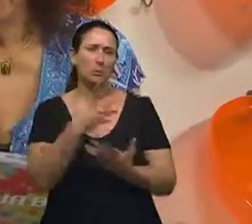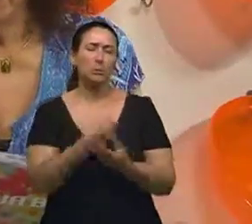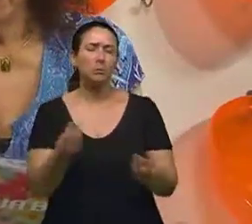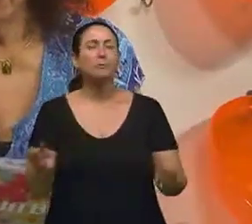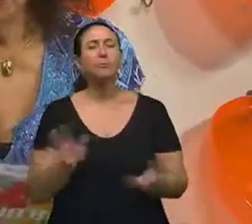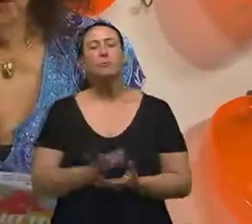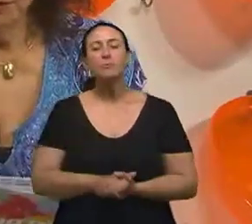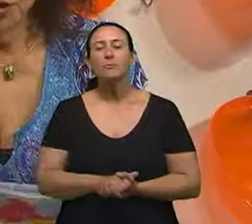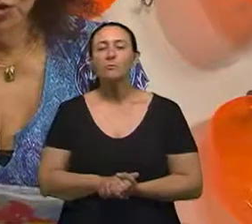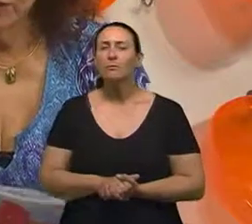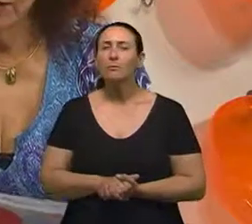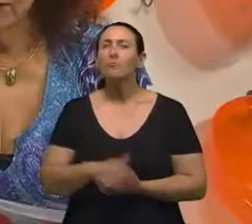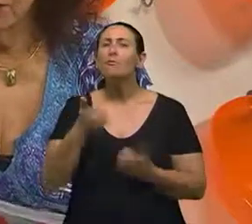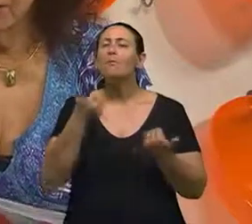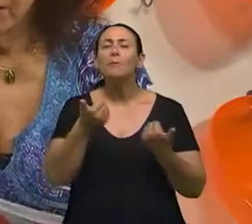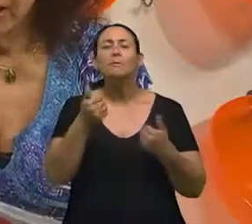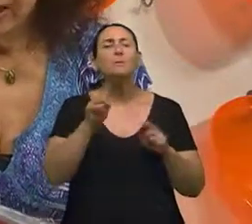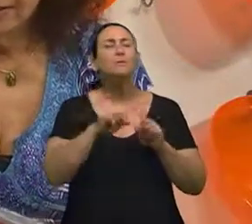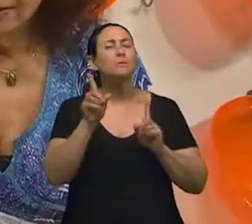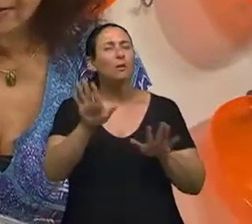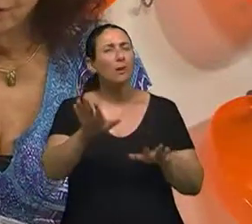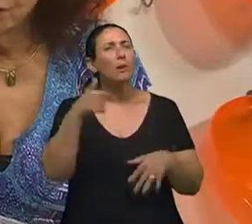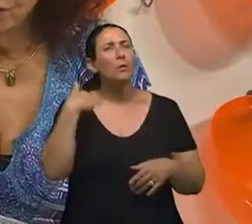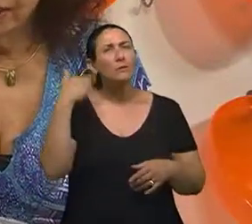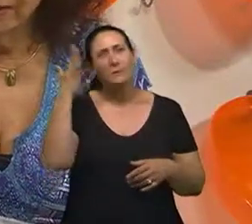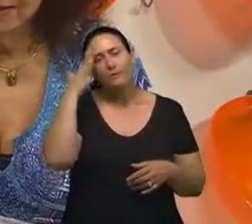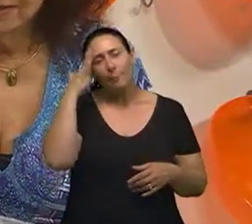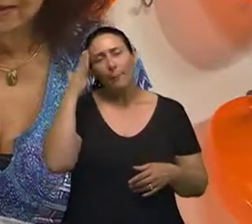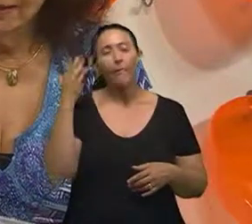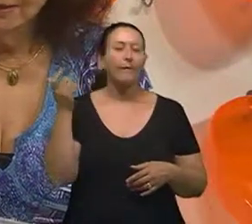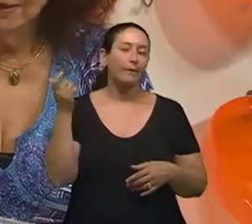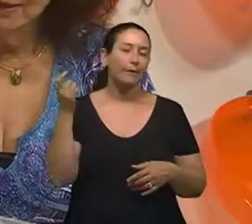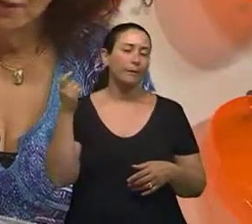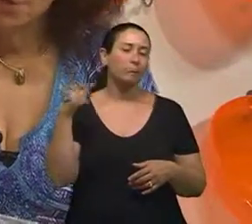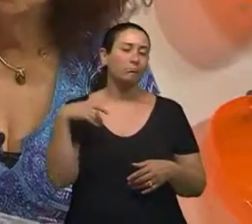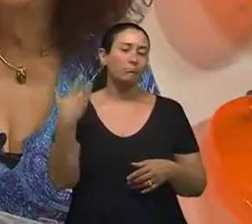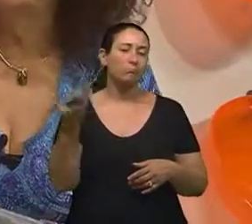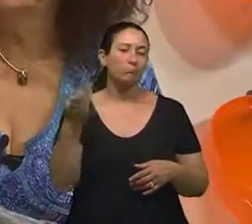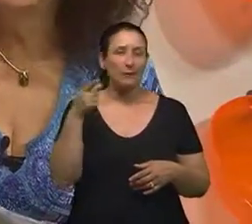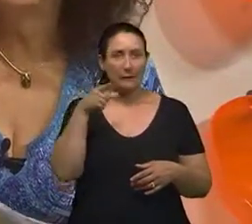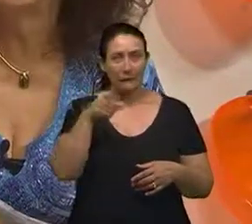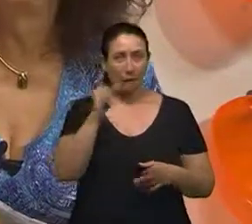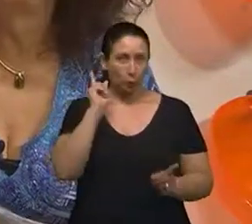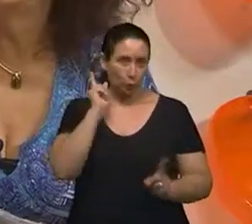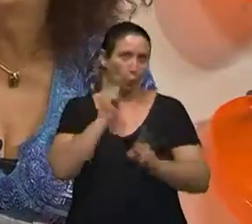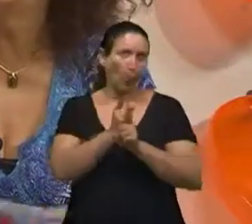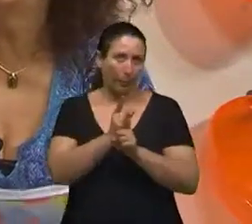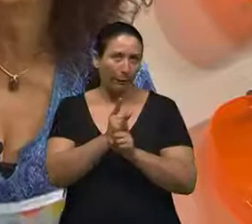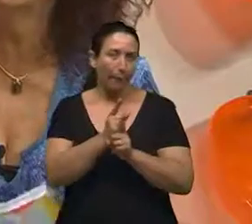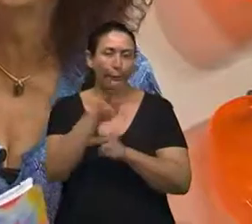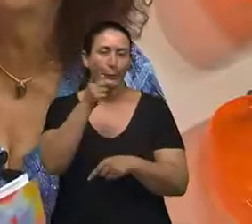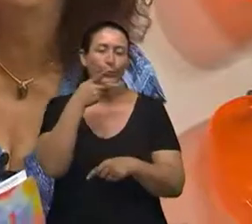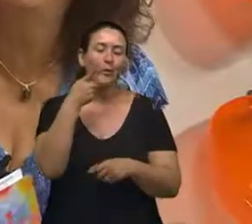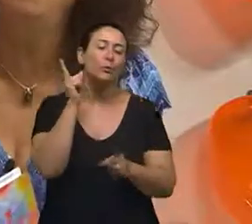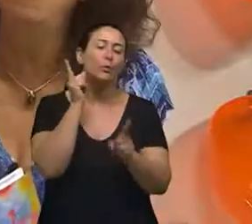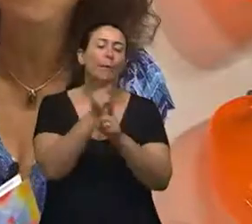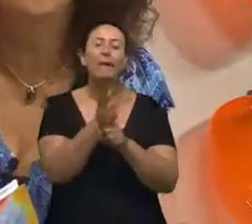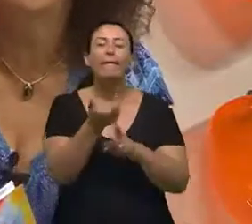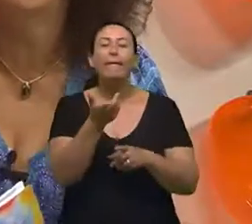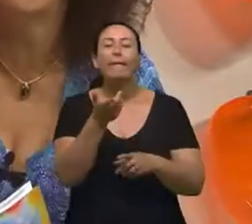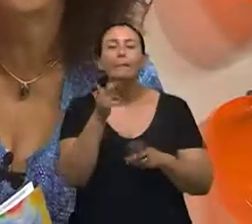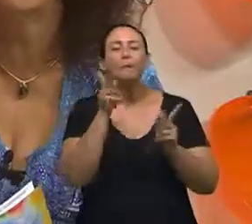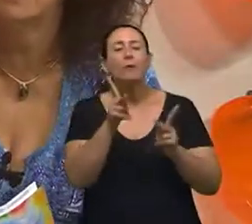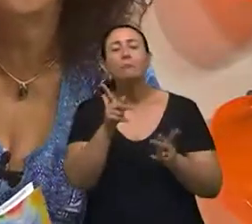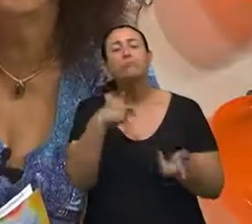né? Doutor, me diga o seguinte, a questão dessa descoberta precoce de